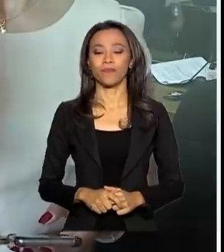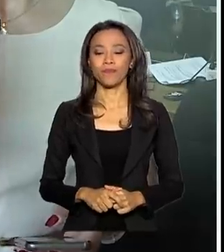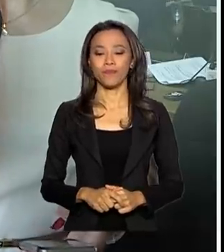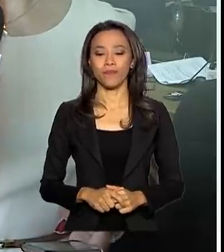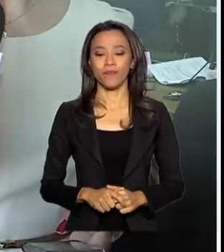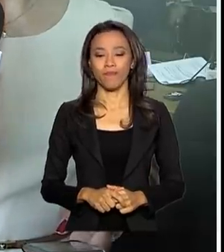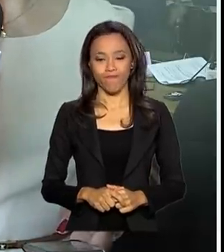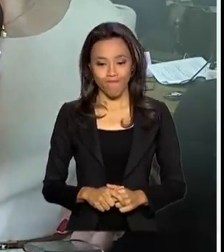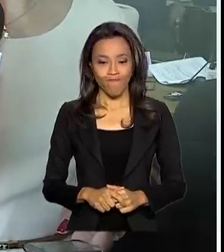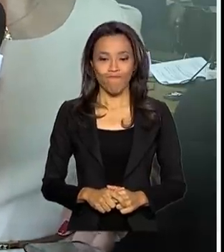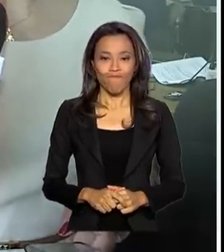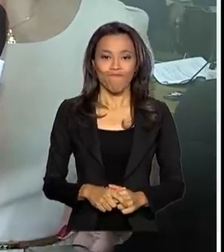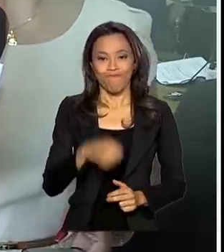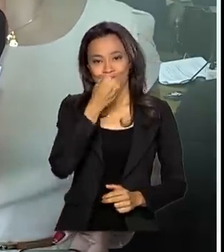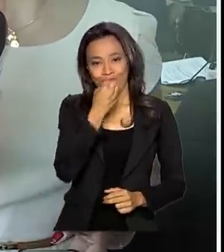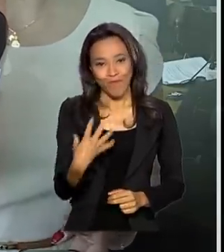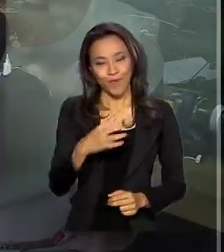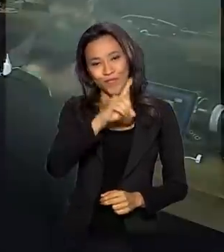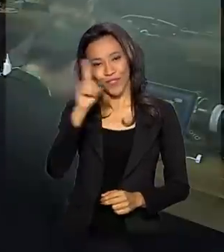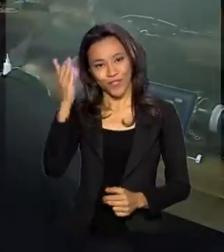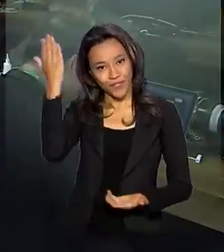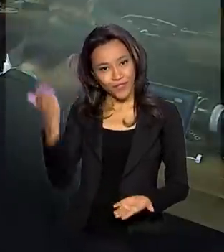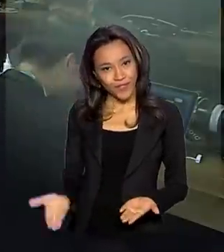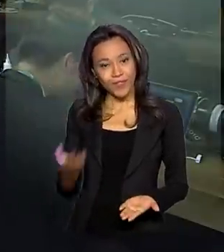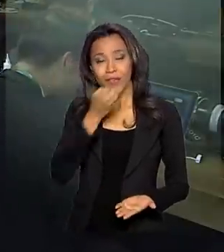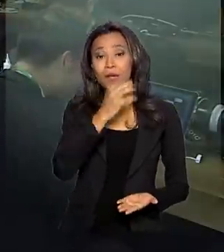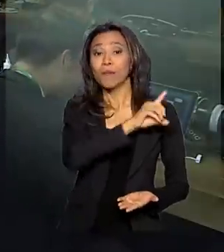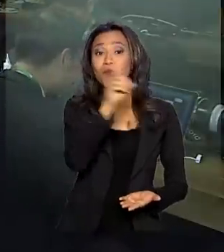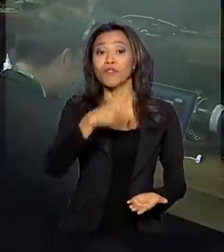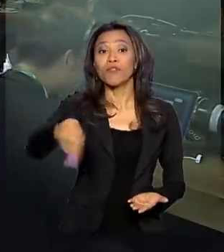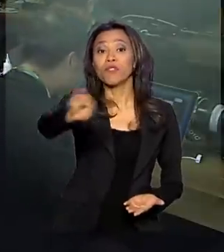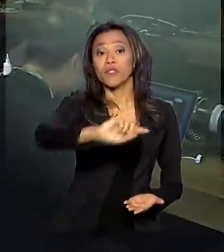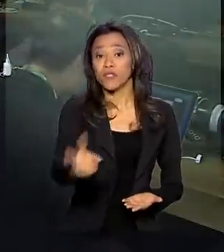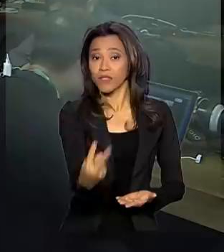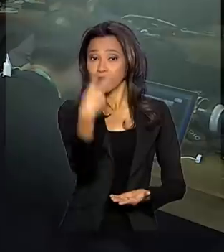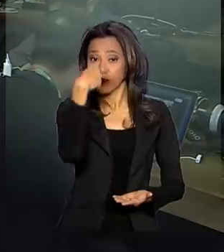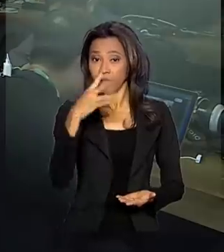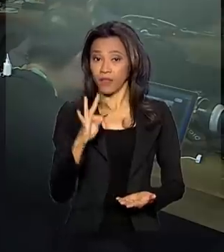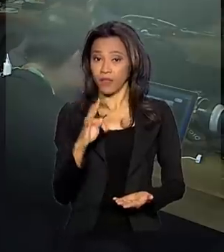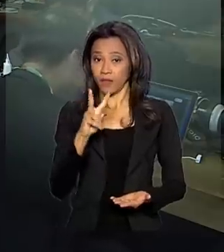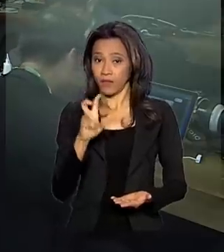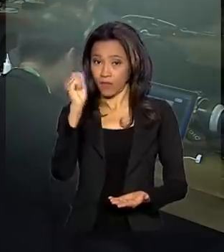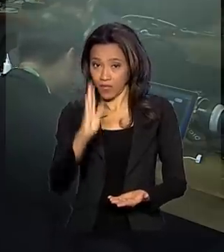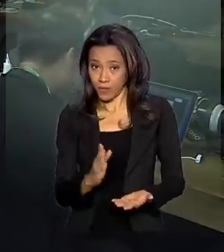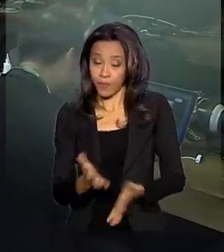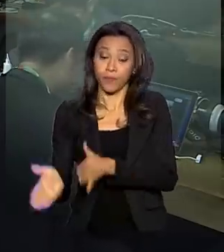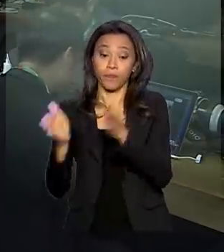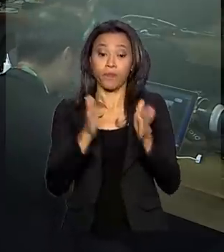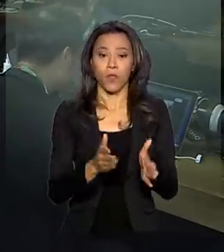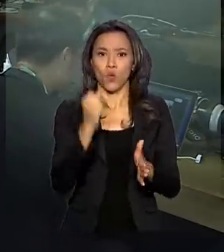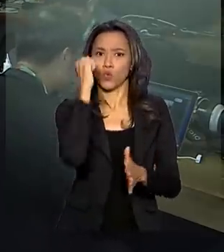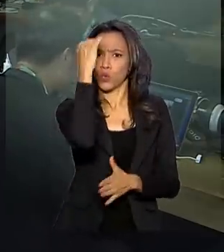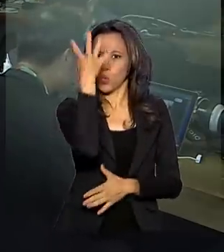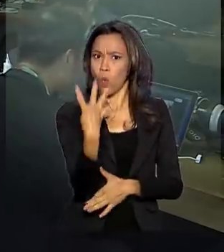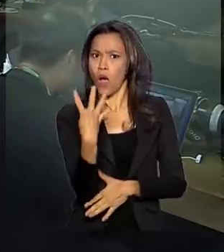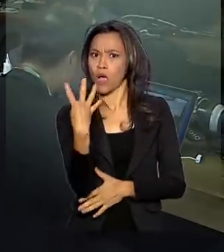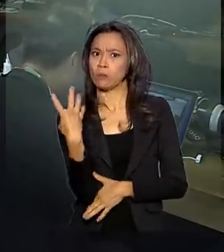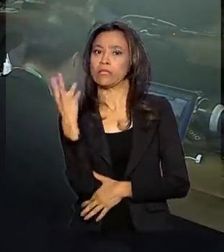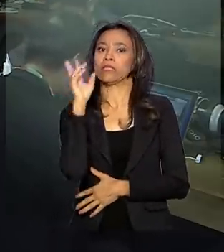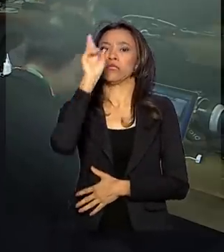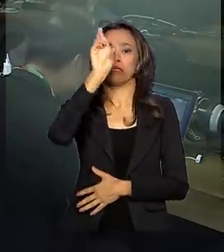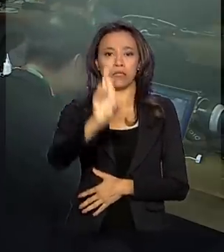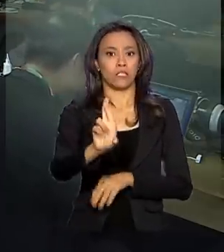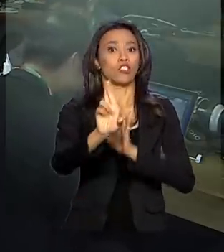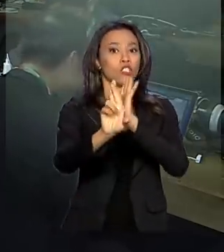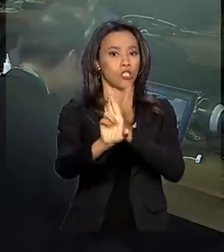bom dia pra você renata bom dia pra você que acompanha a tv brasil olha só renata os quatro líderes já chegaram aqui no palácio